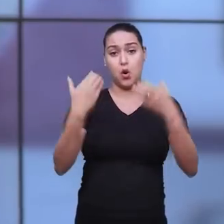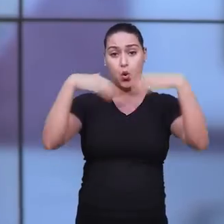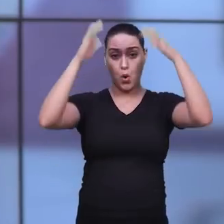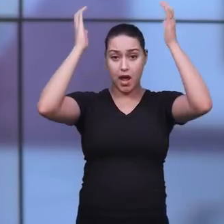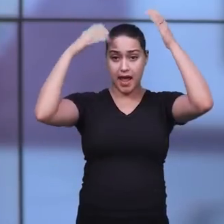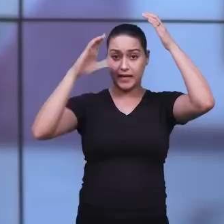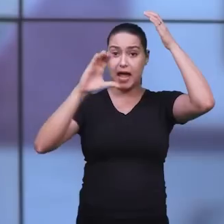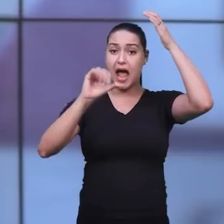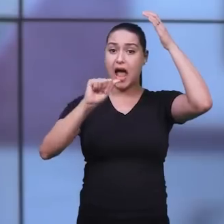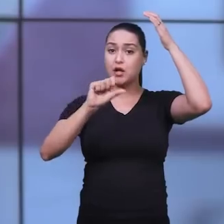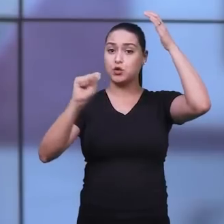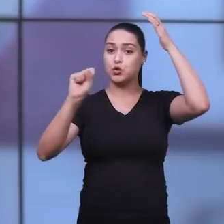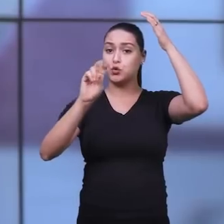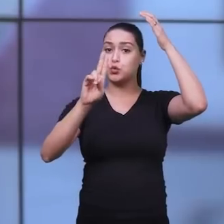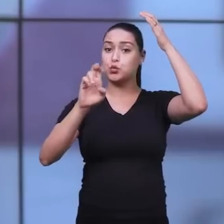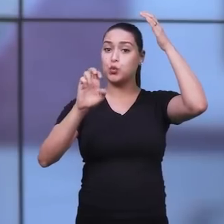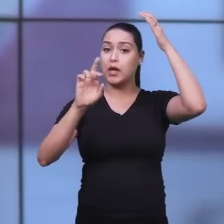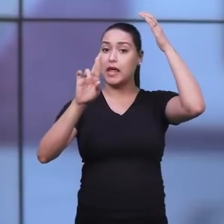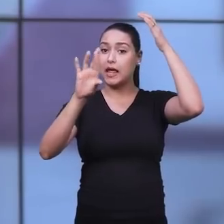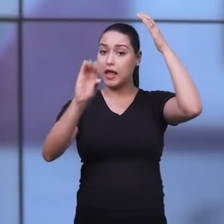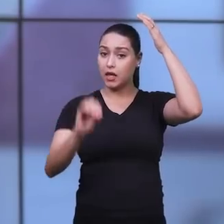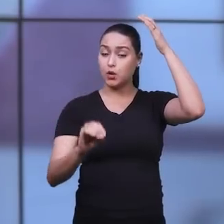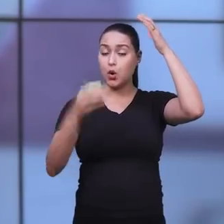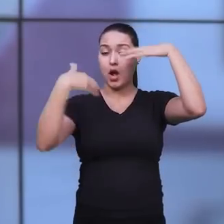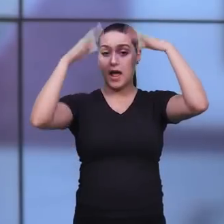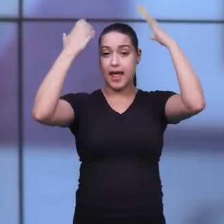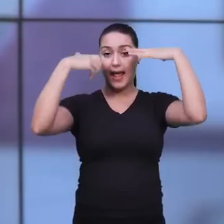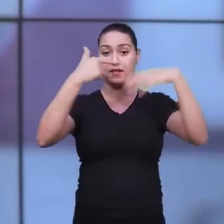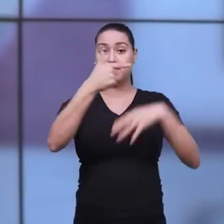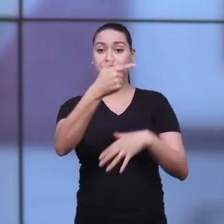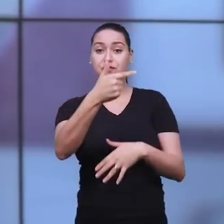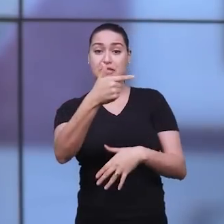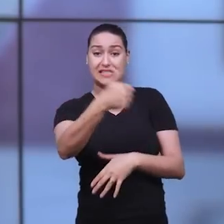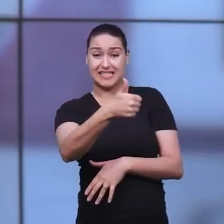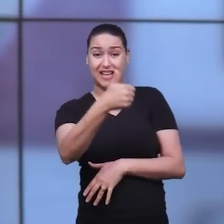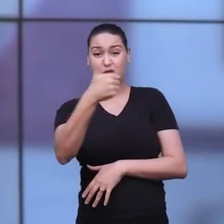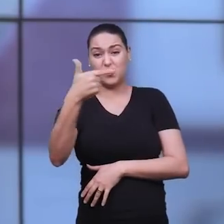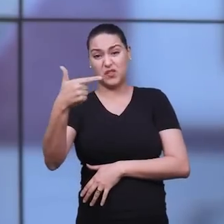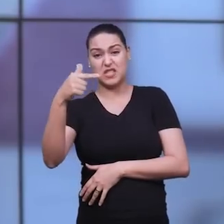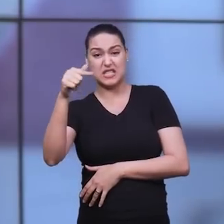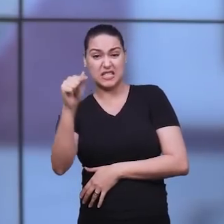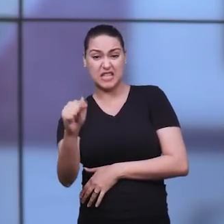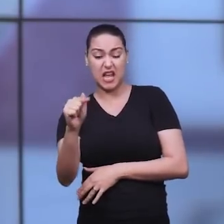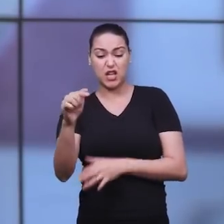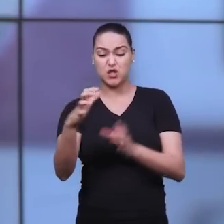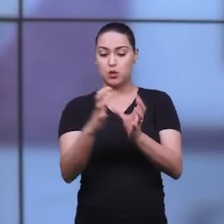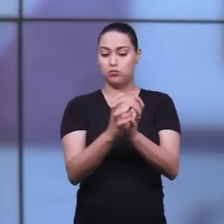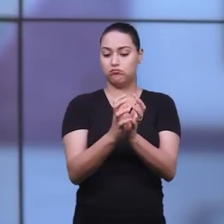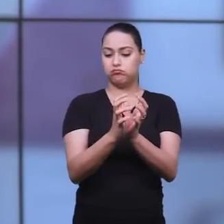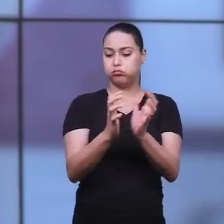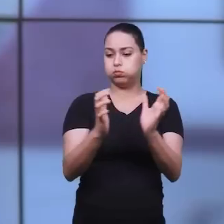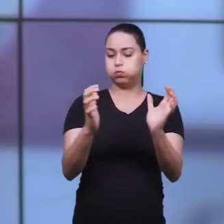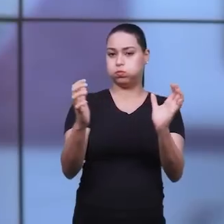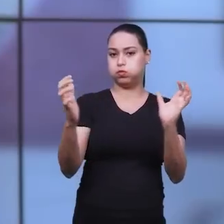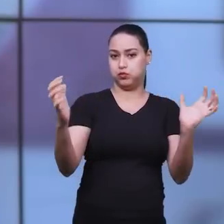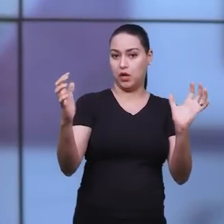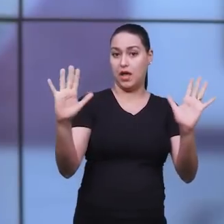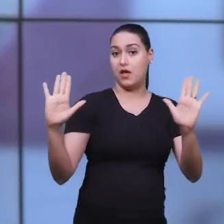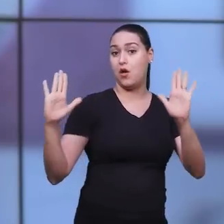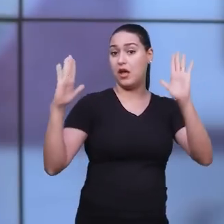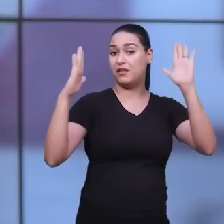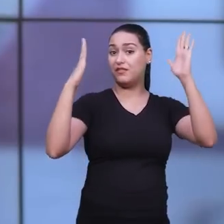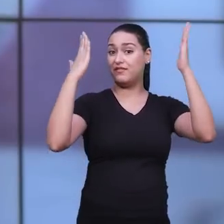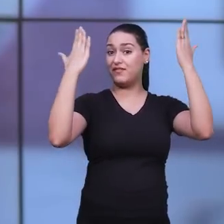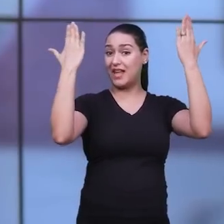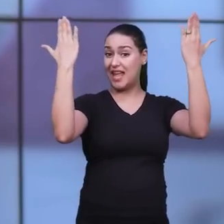Xerxes, reinava sobre 127 províncias. Para mostrar suas glórias e riquezas, ele deu